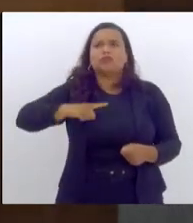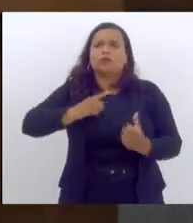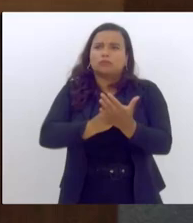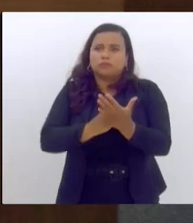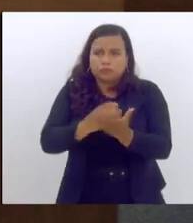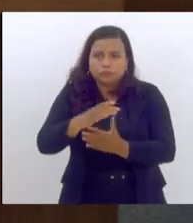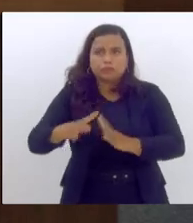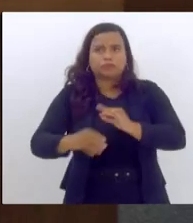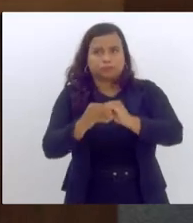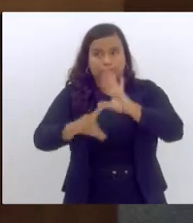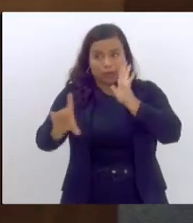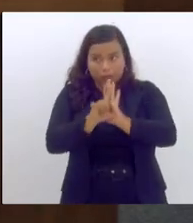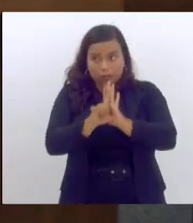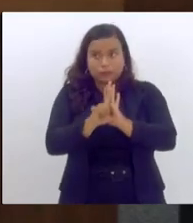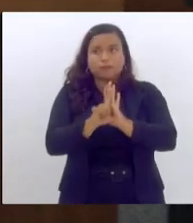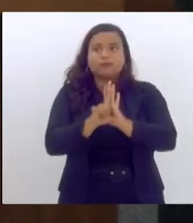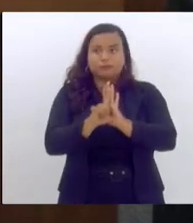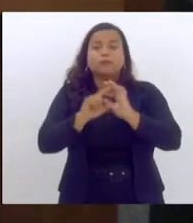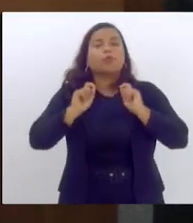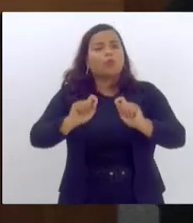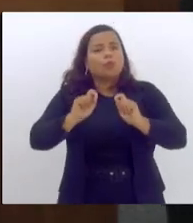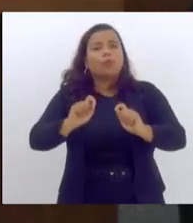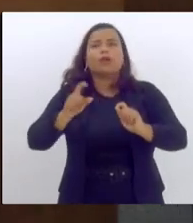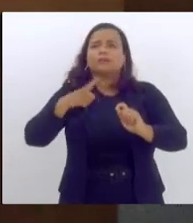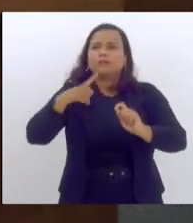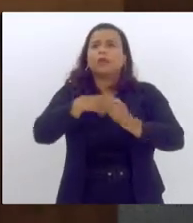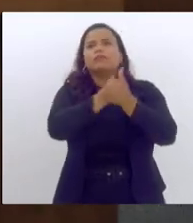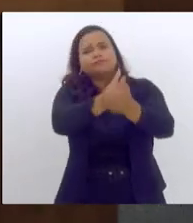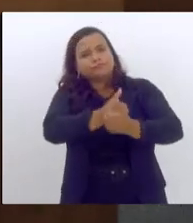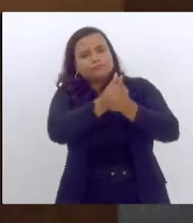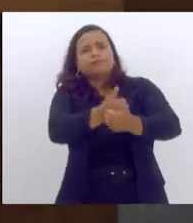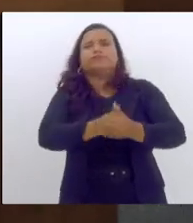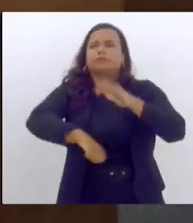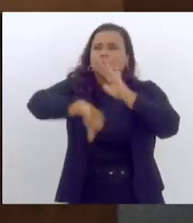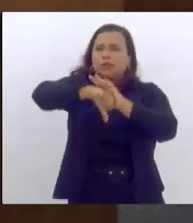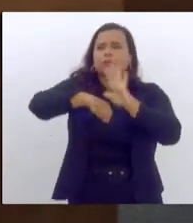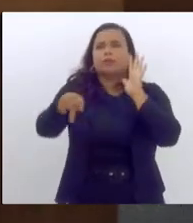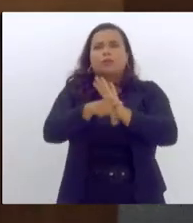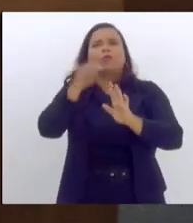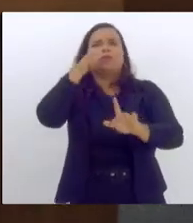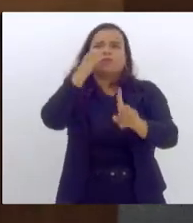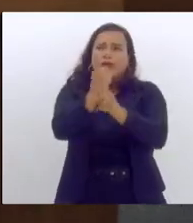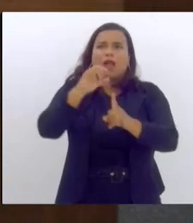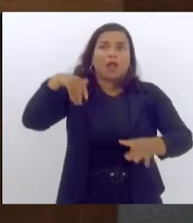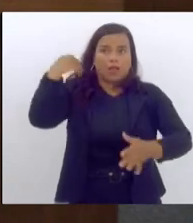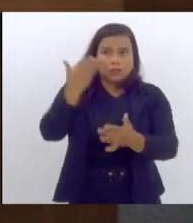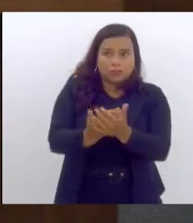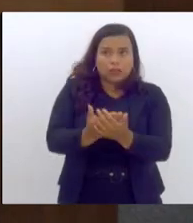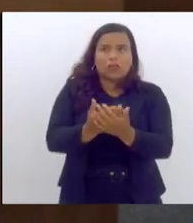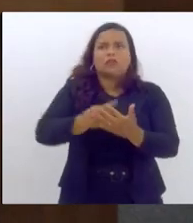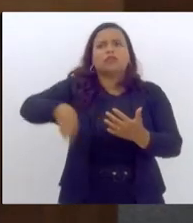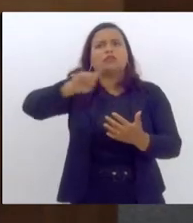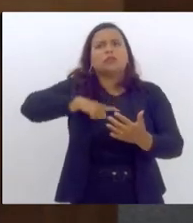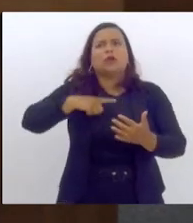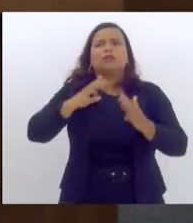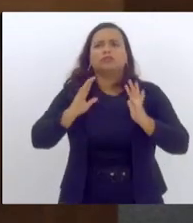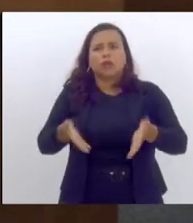implementação da lei, né, que faz o acompanhamento dos crimes de feminicídio até hoje, a gente teve um aumento